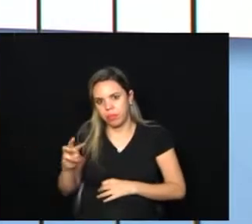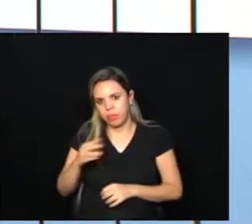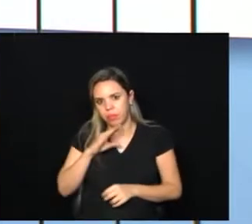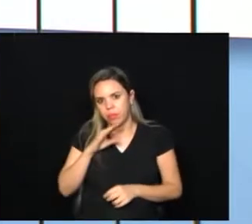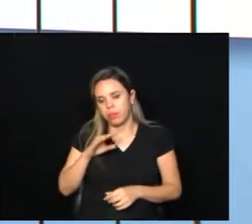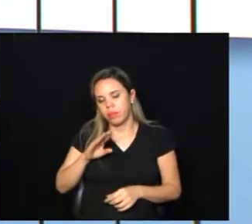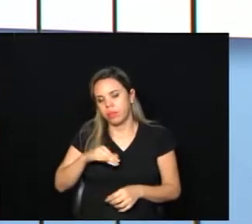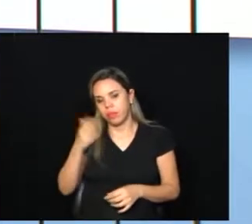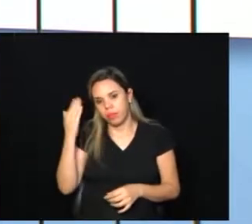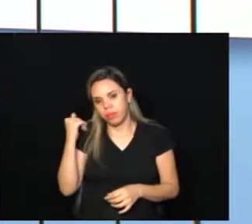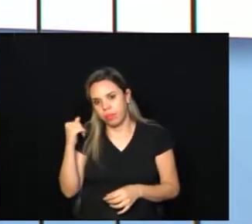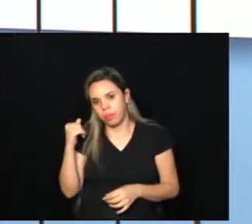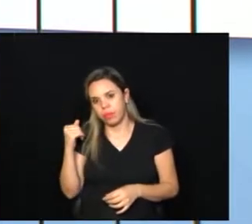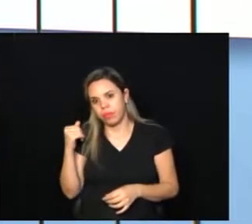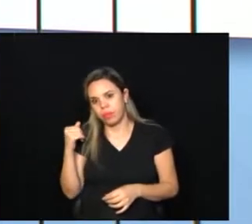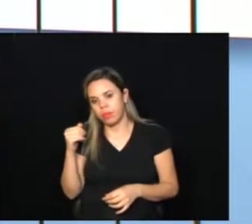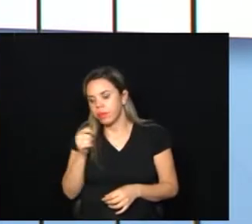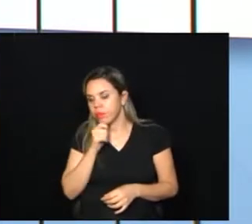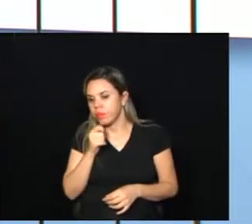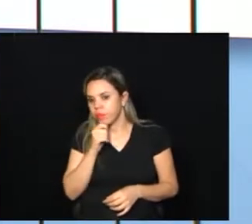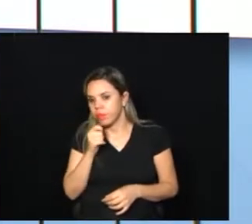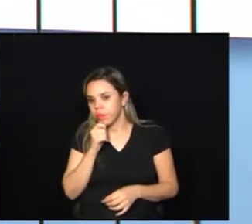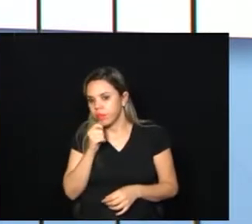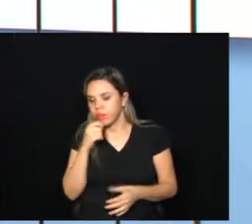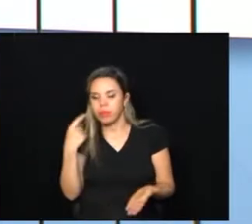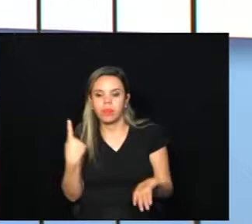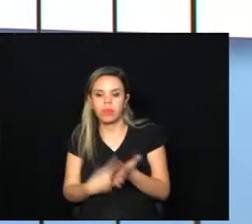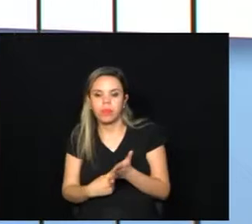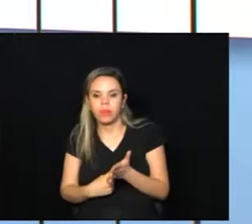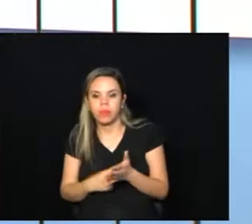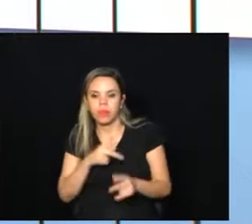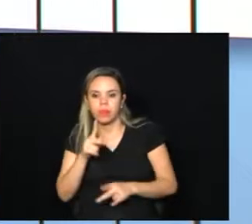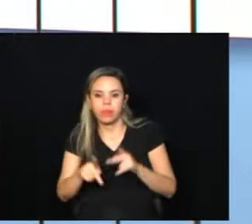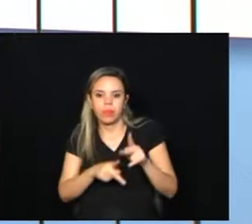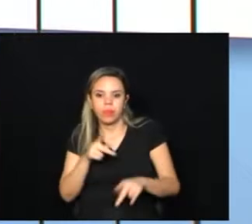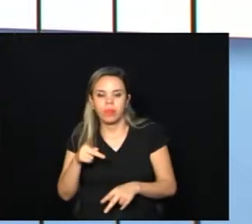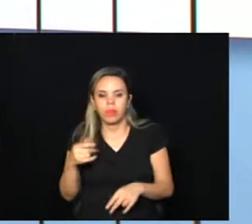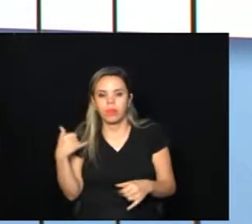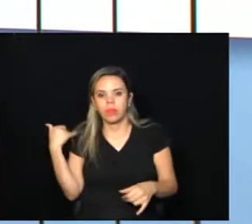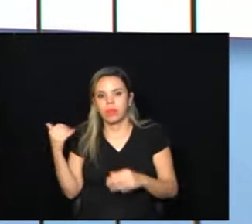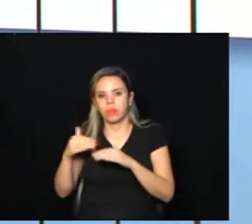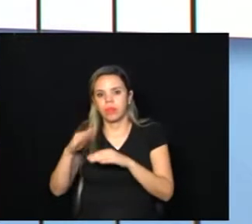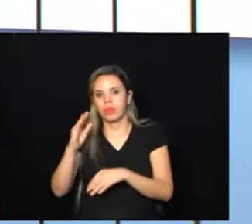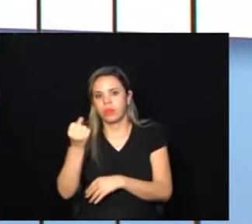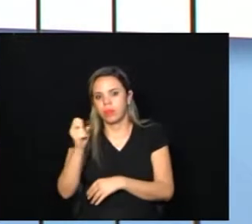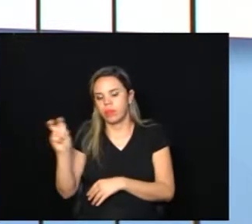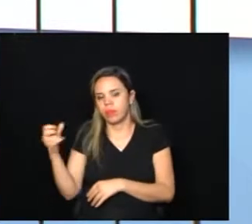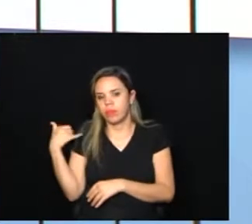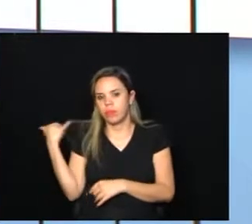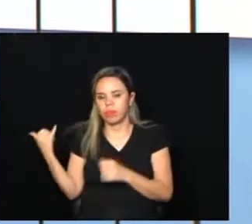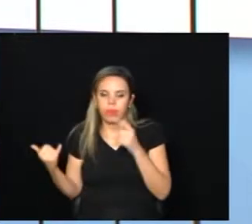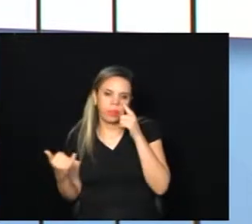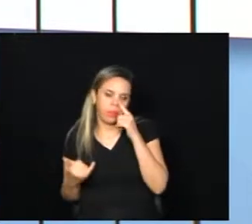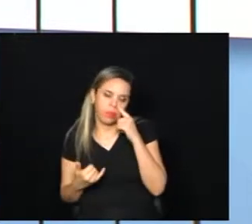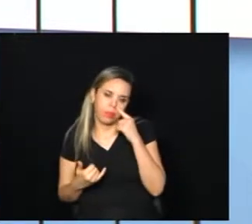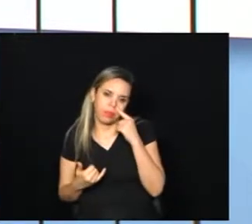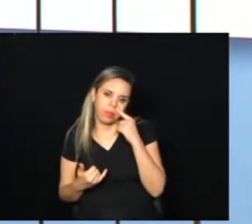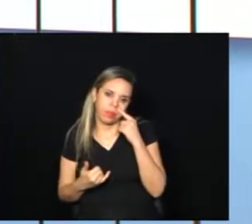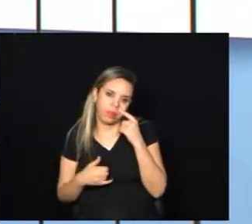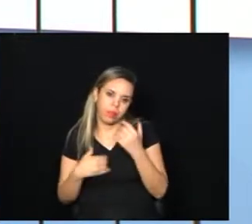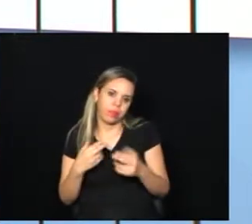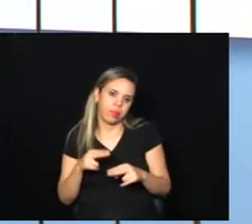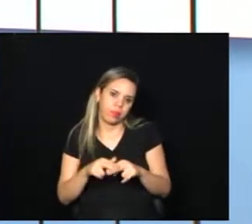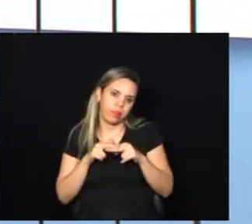a gente vai saber. Mas, por enquanto, o agendamento é para o público com idade acima de 85 anos. E até